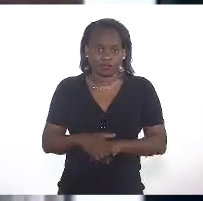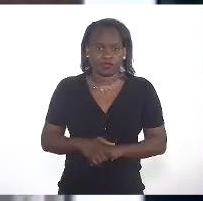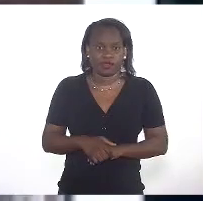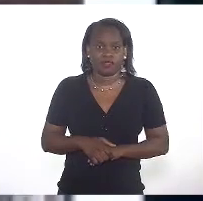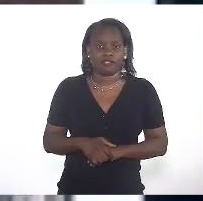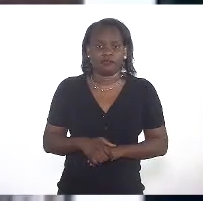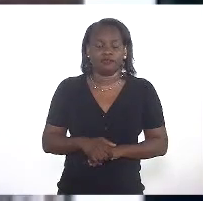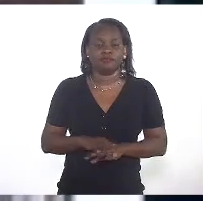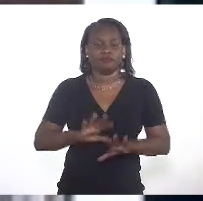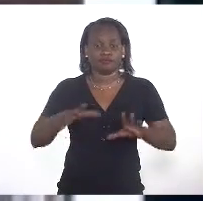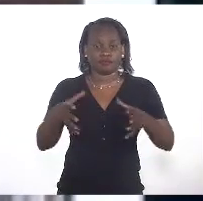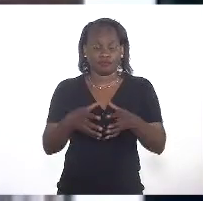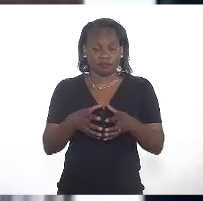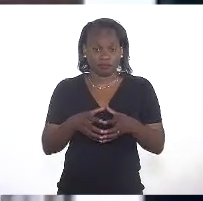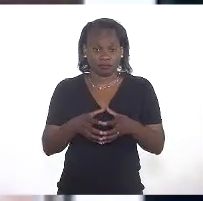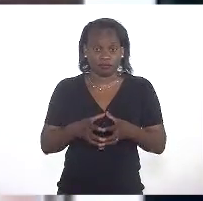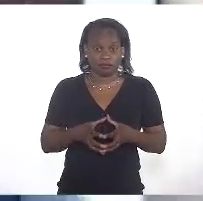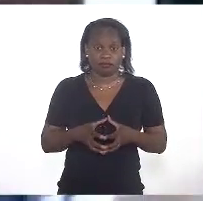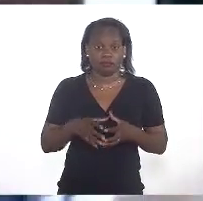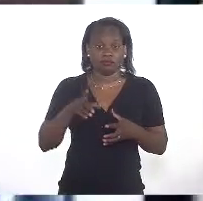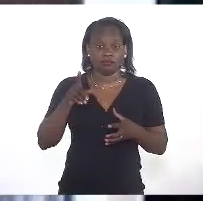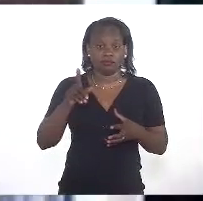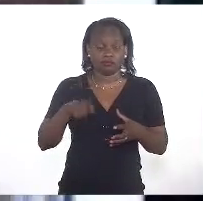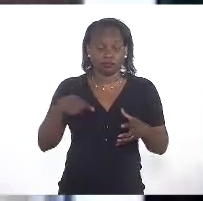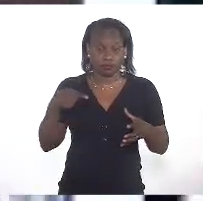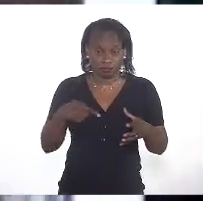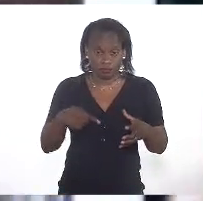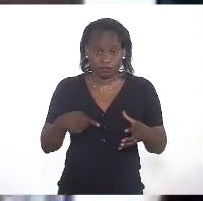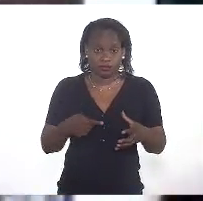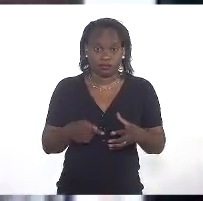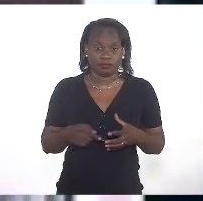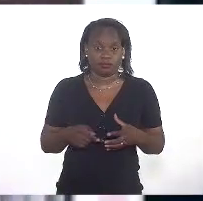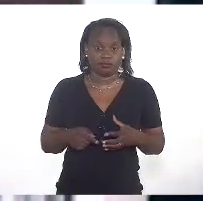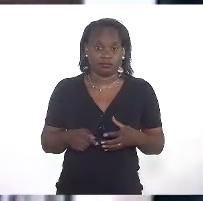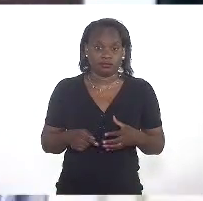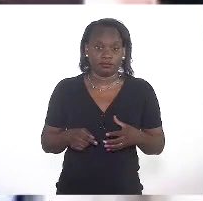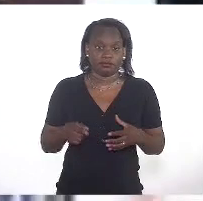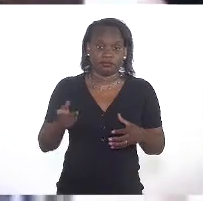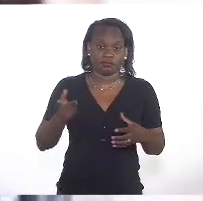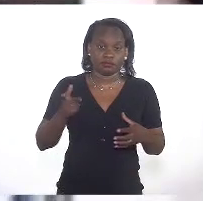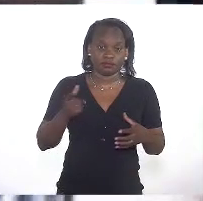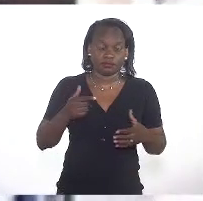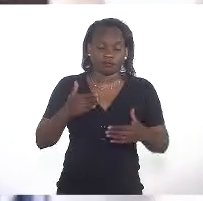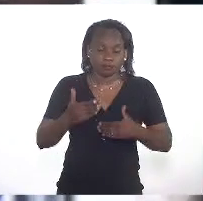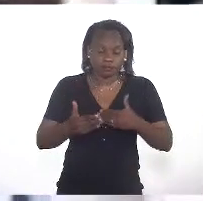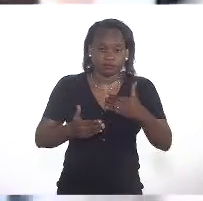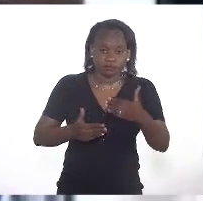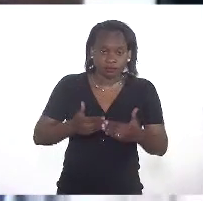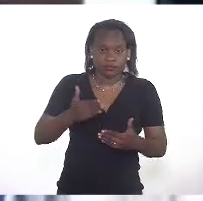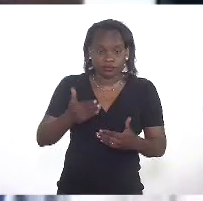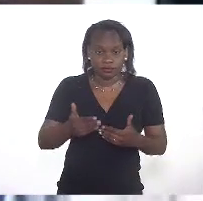A civilização esta que tem andado